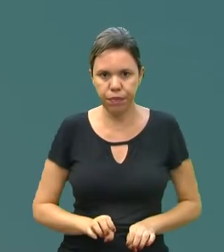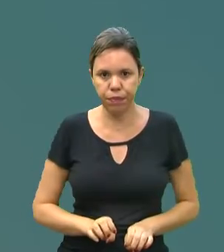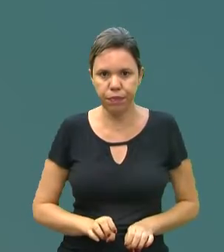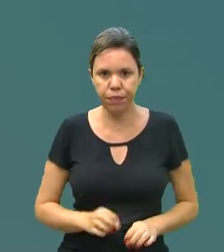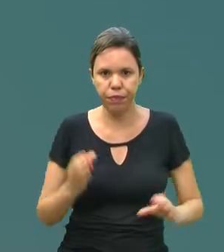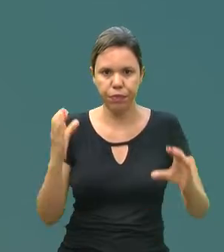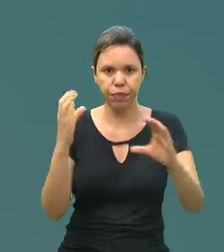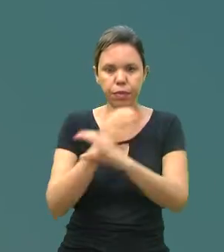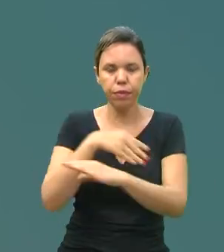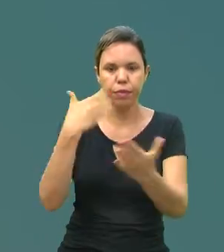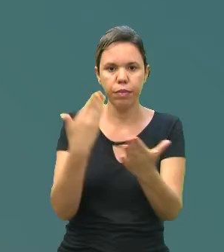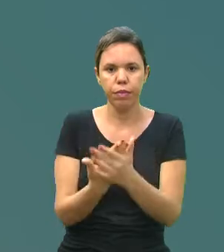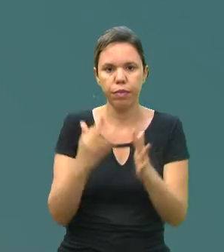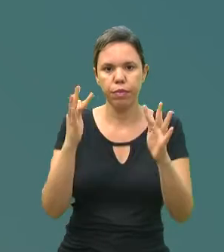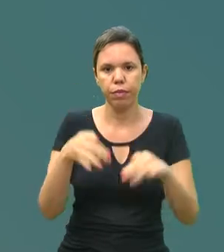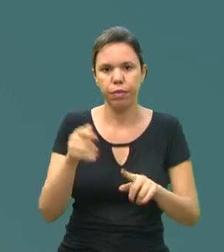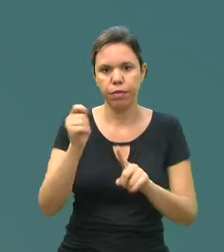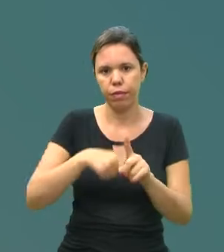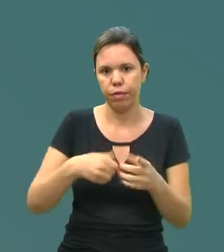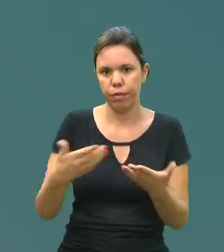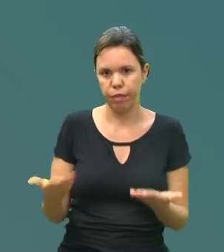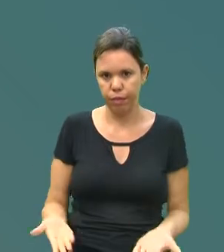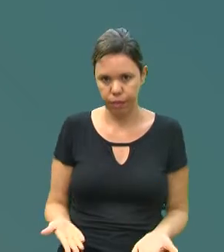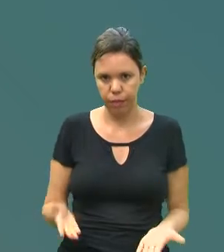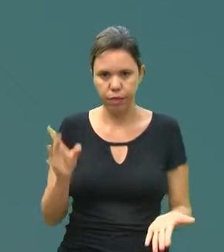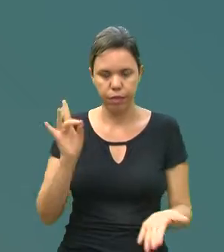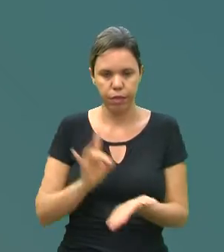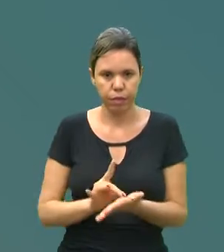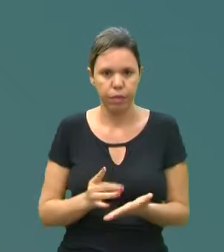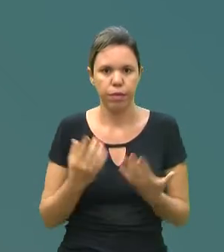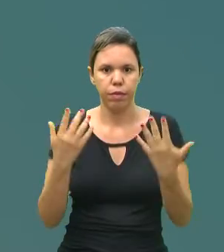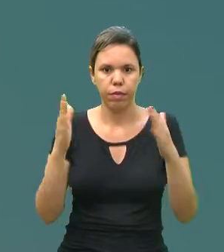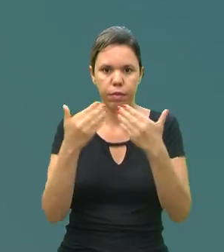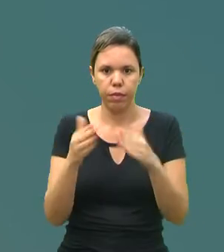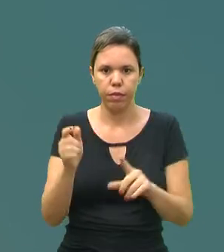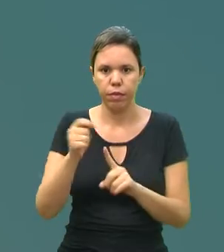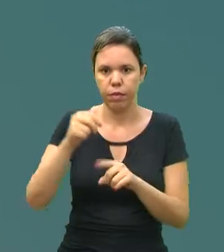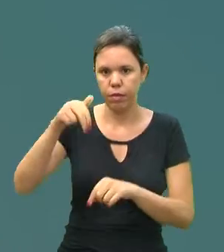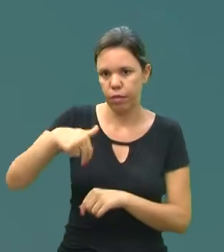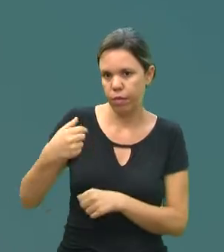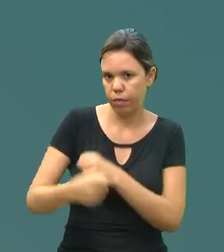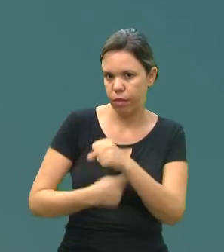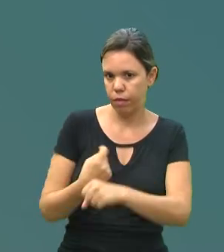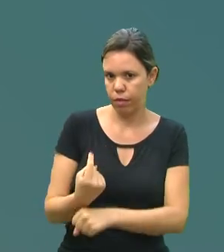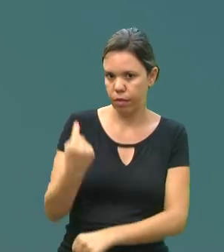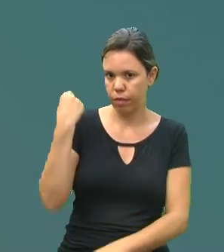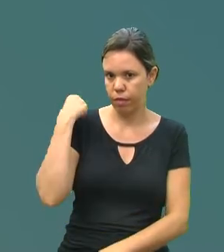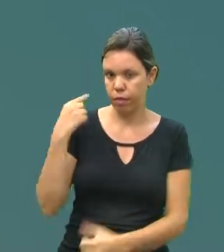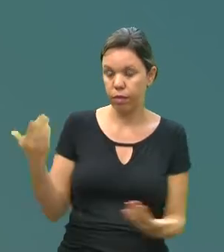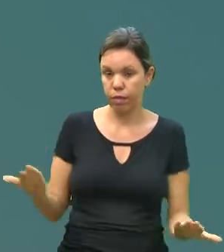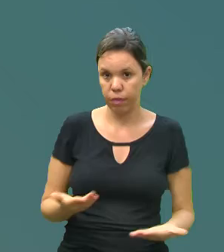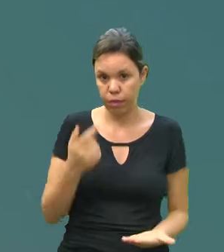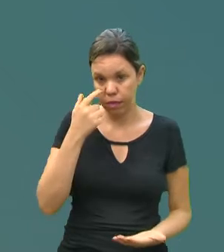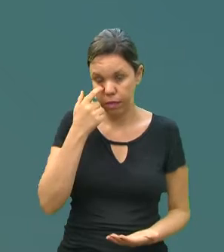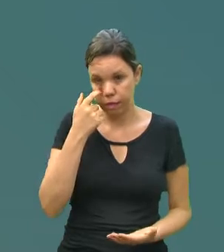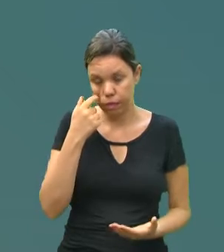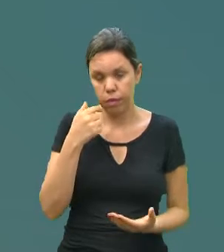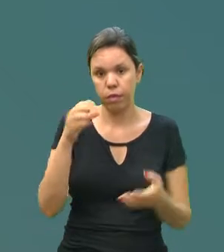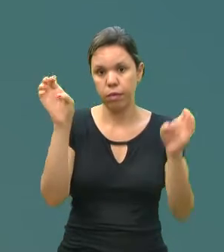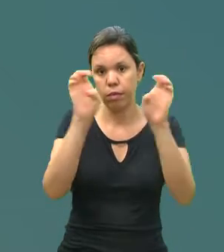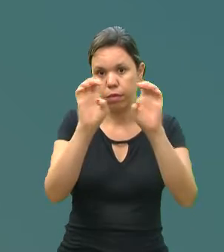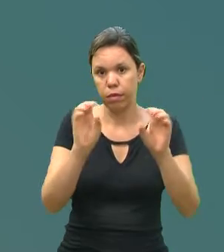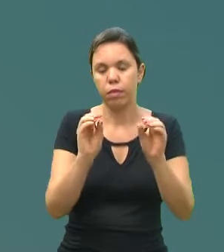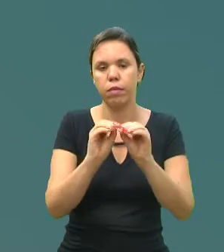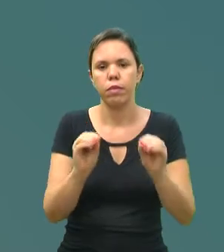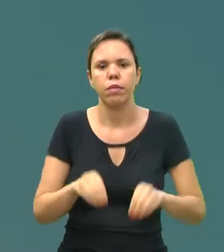que fica completa até o fim deste mês. Ela foi oficialmente inaugurada em novembro do ano passado e agora, com a instalação